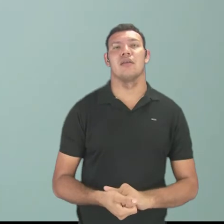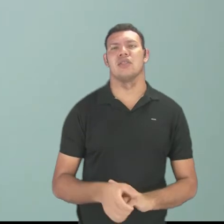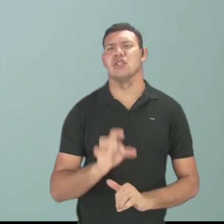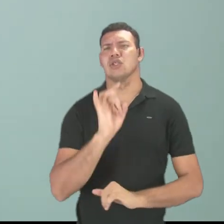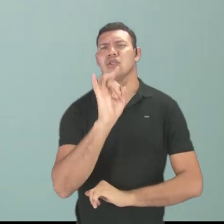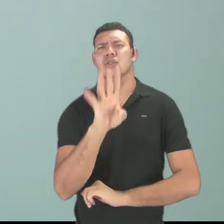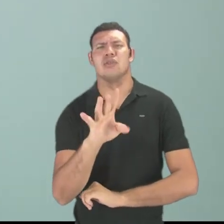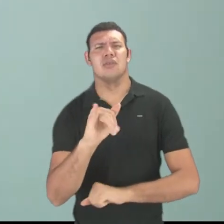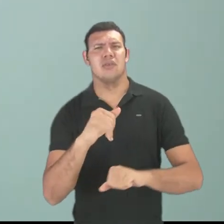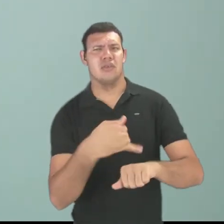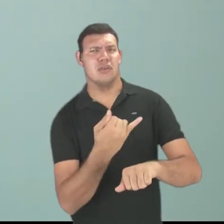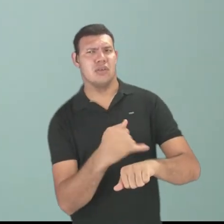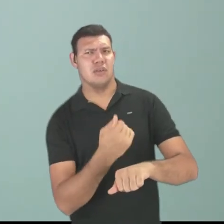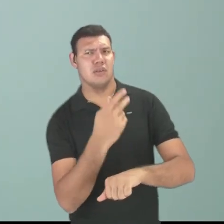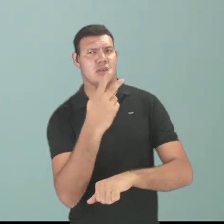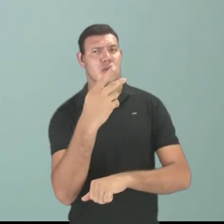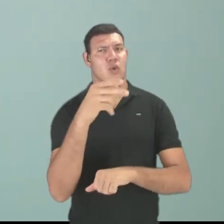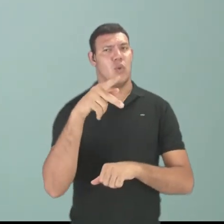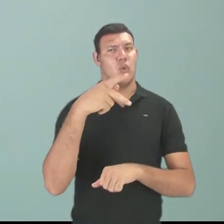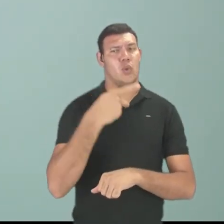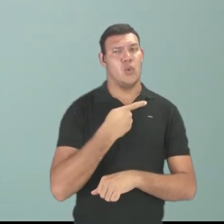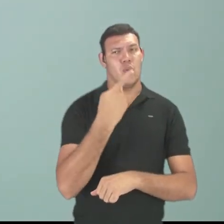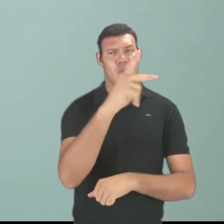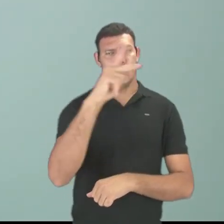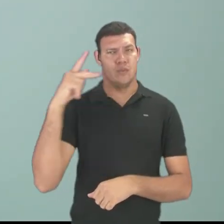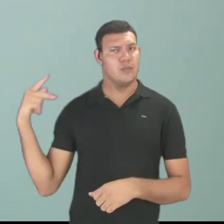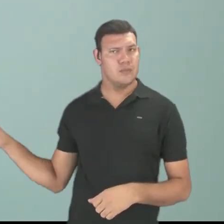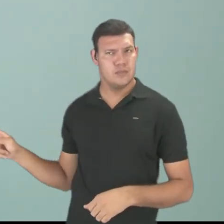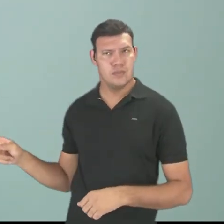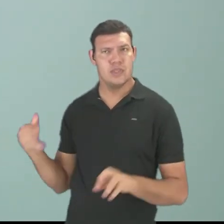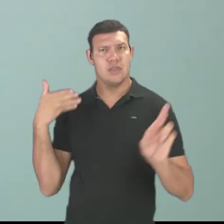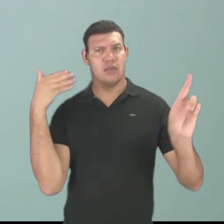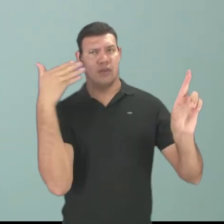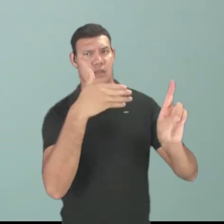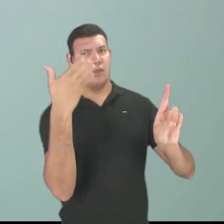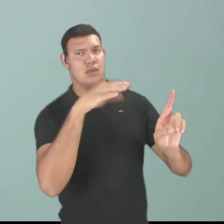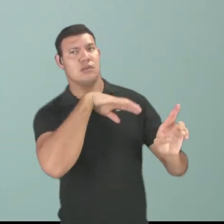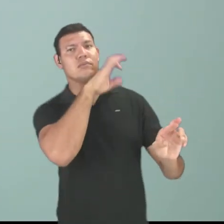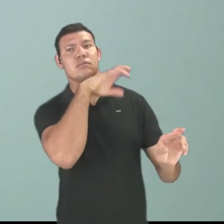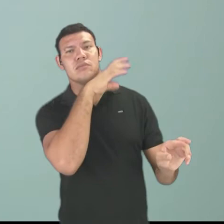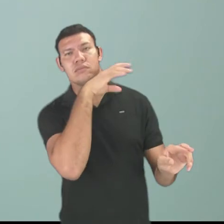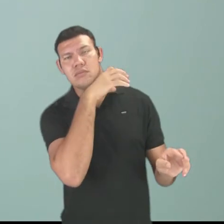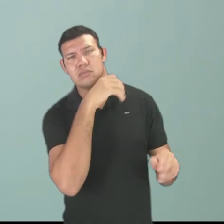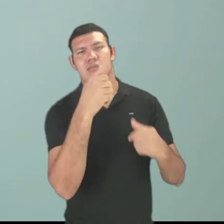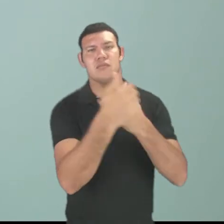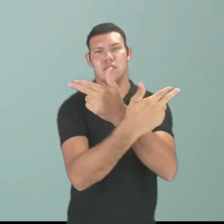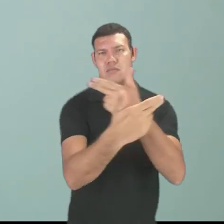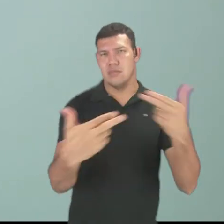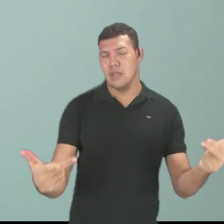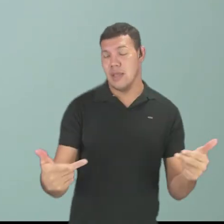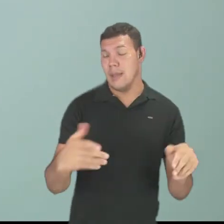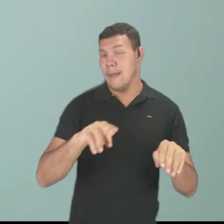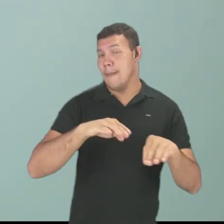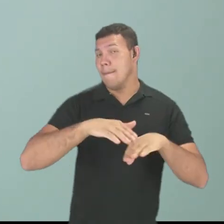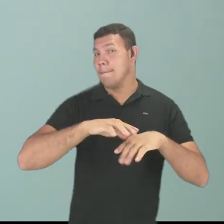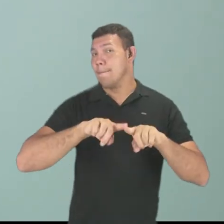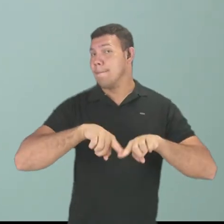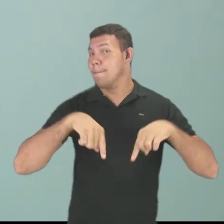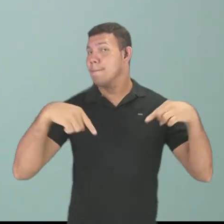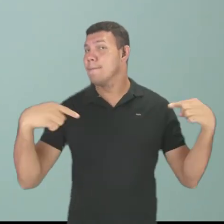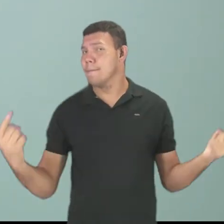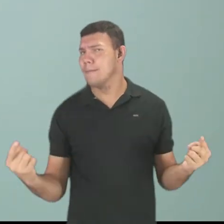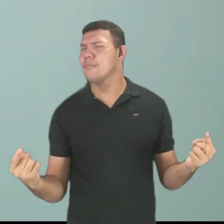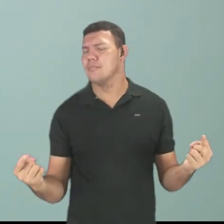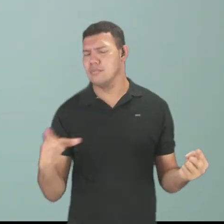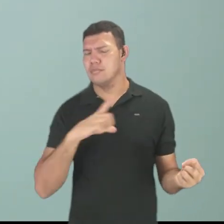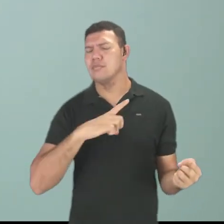apenas adjetivos possessivos quando nós estamos nos referindo a animais, objetos, tudo bem? Mas existe, só não é comum